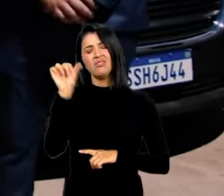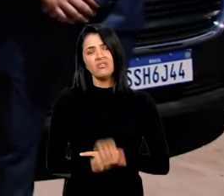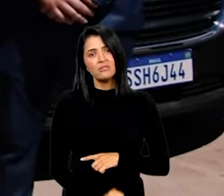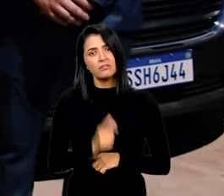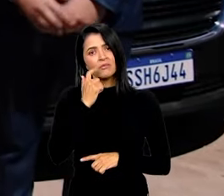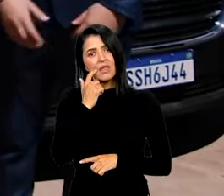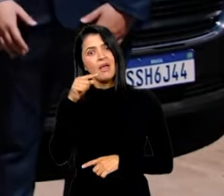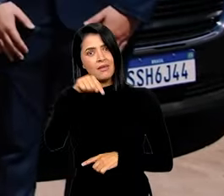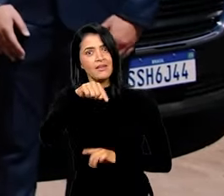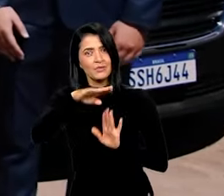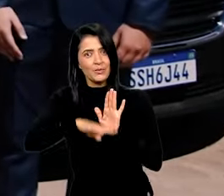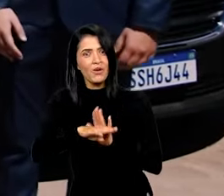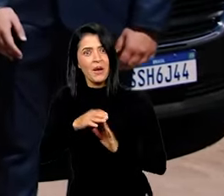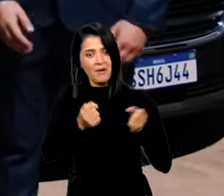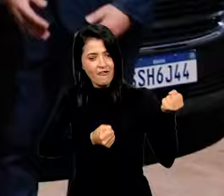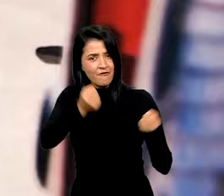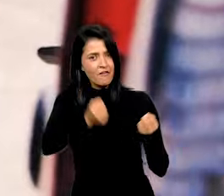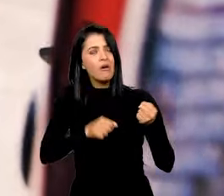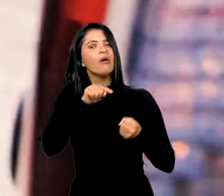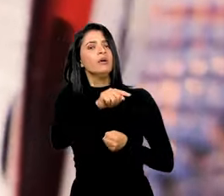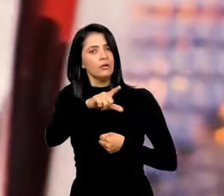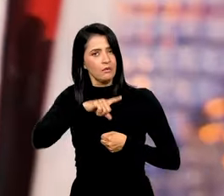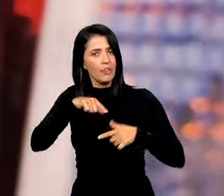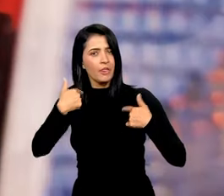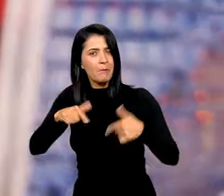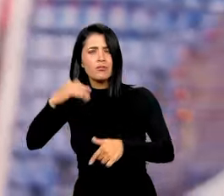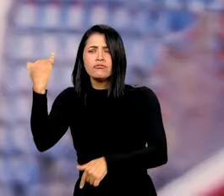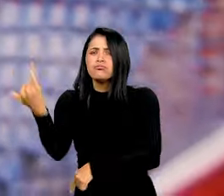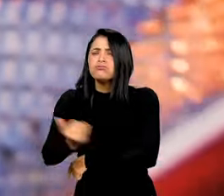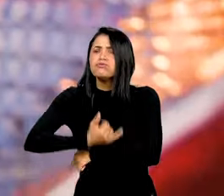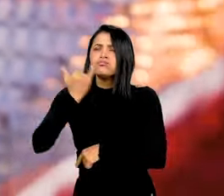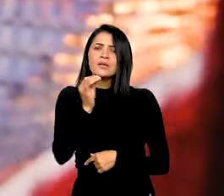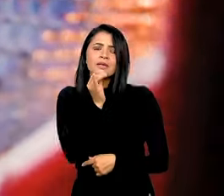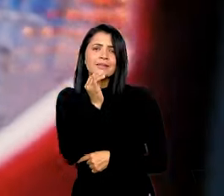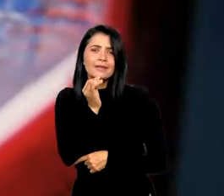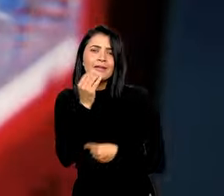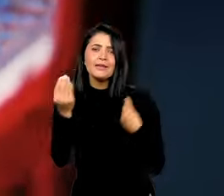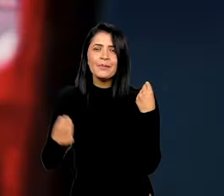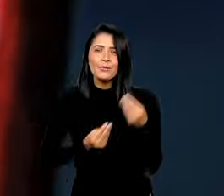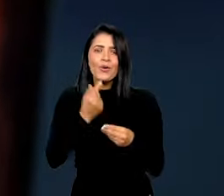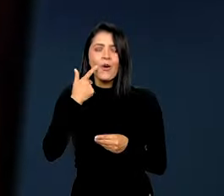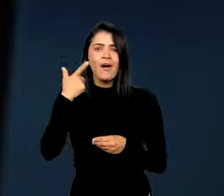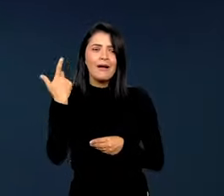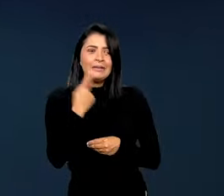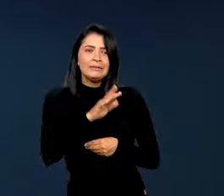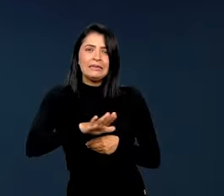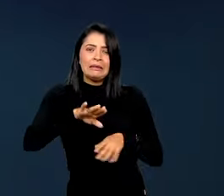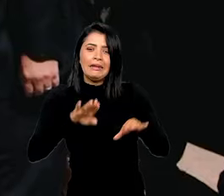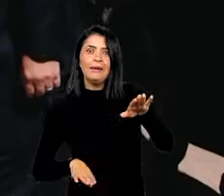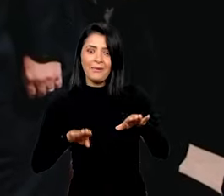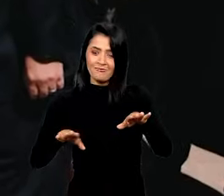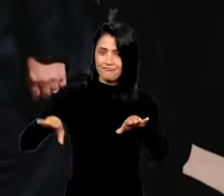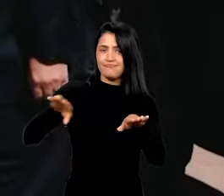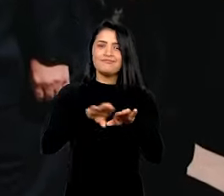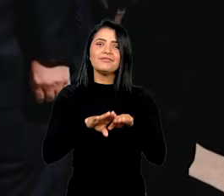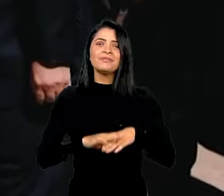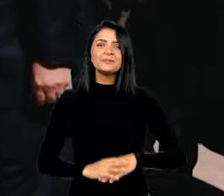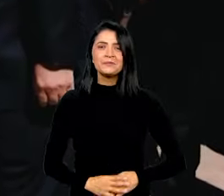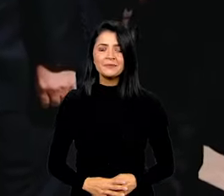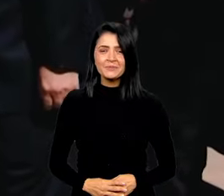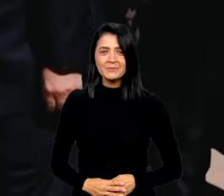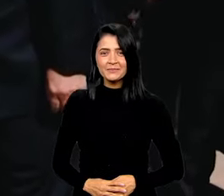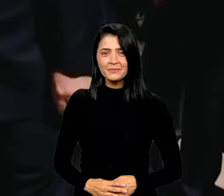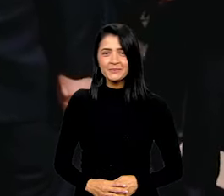E esse programa, essas vans, vão ter um trabalho fundamental no sentido de diminuir essa desigualdade.